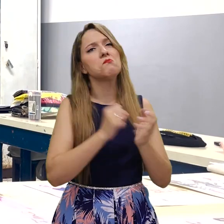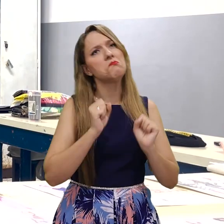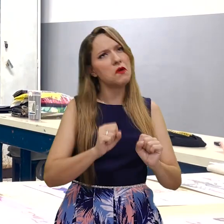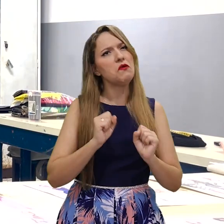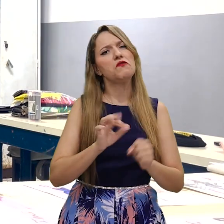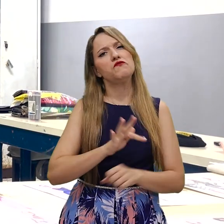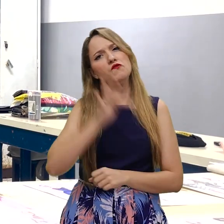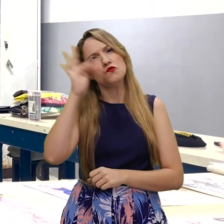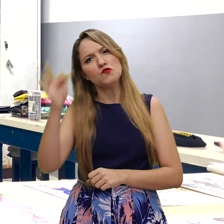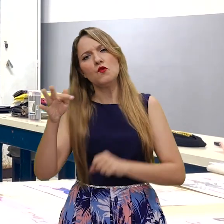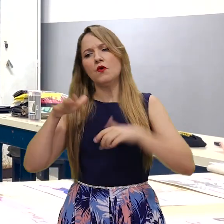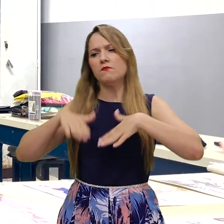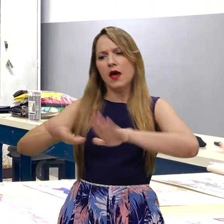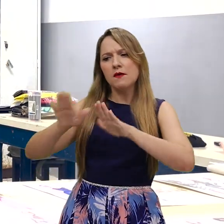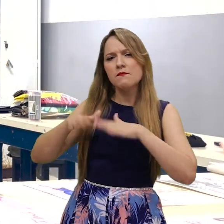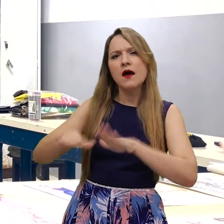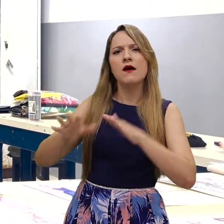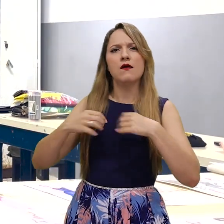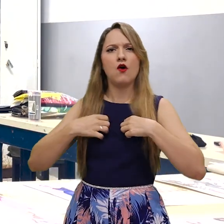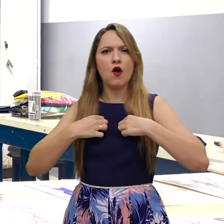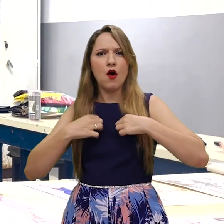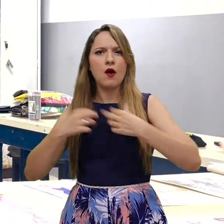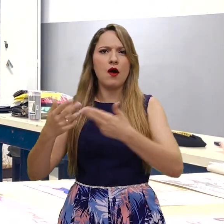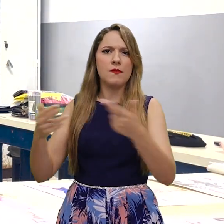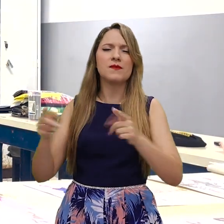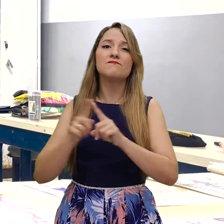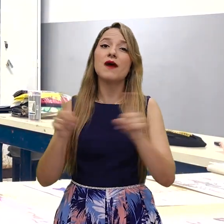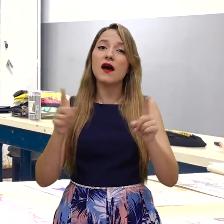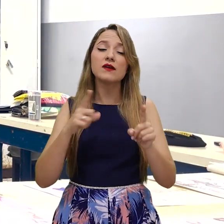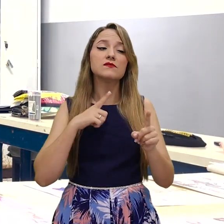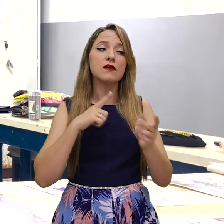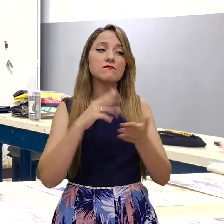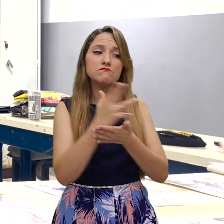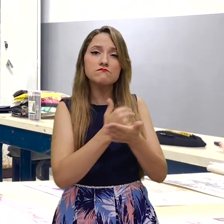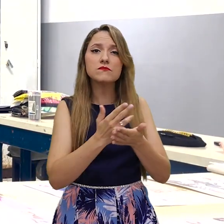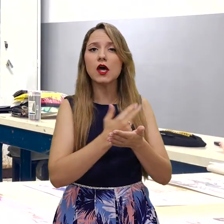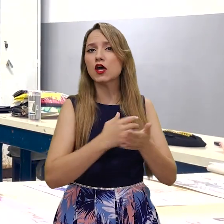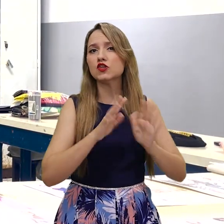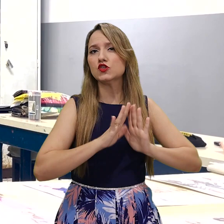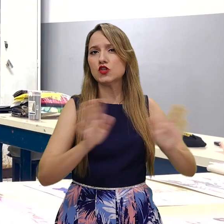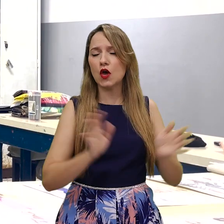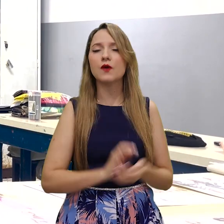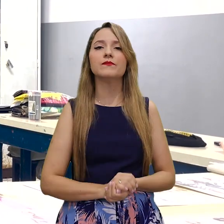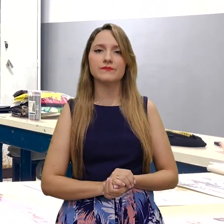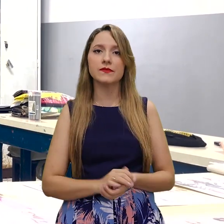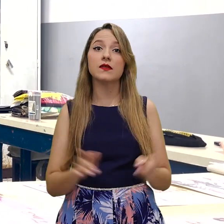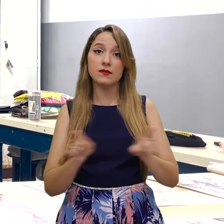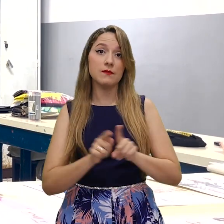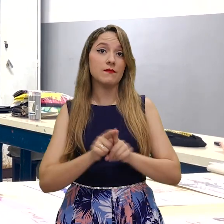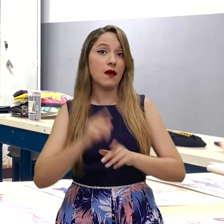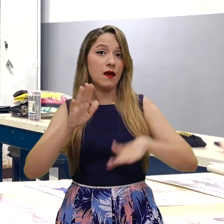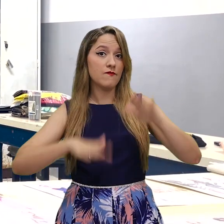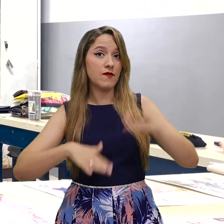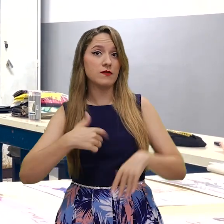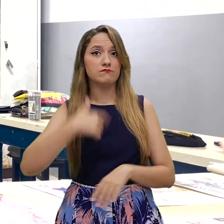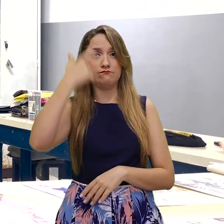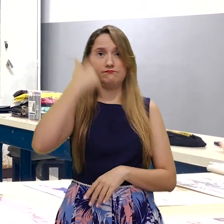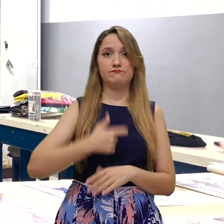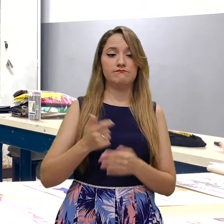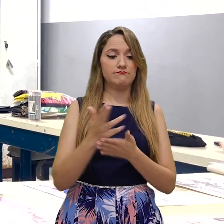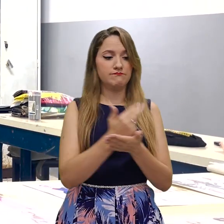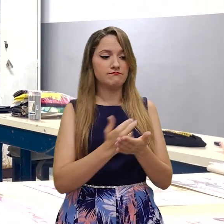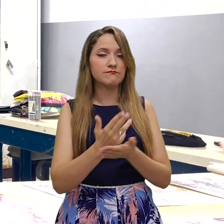não existe a intenção de fazer a roupa. Até existe o seguinte: às vezes, o ilustrador, ele parte da